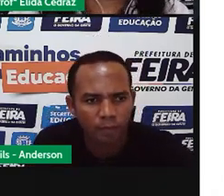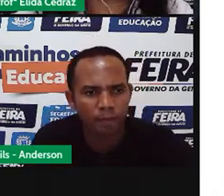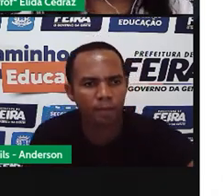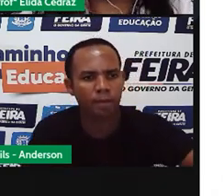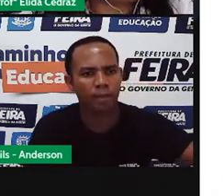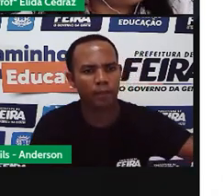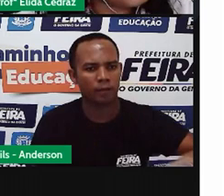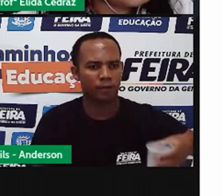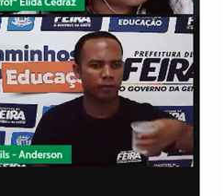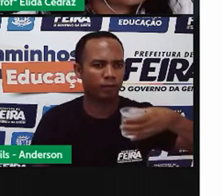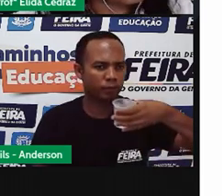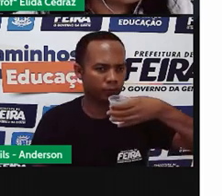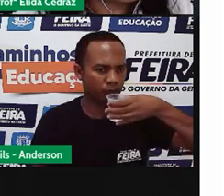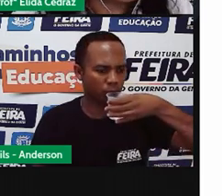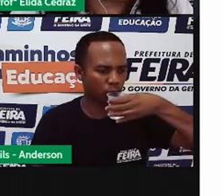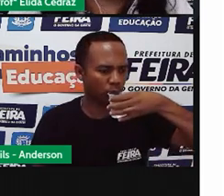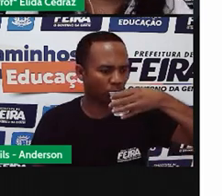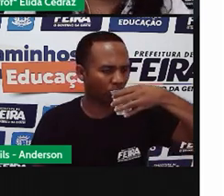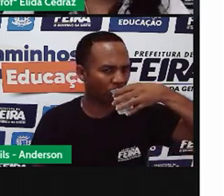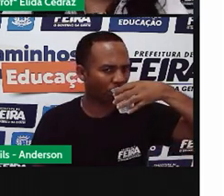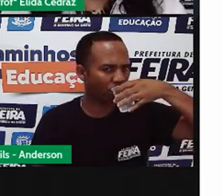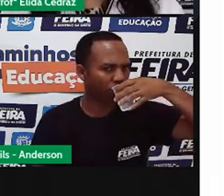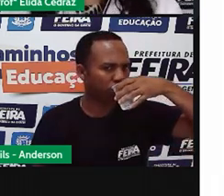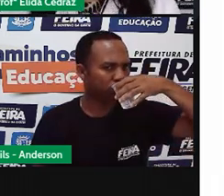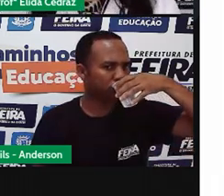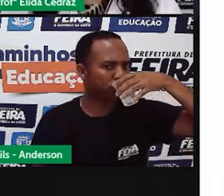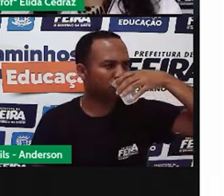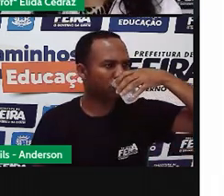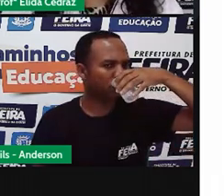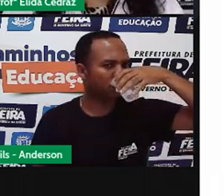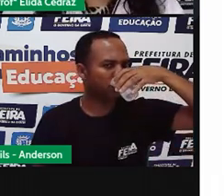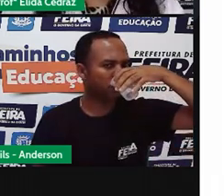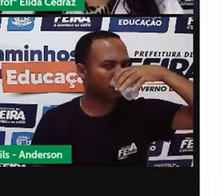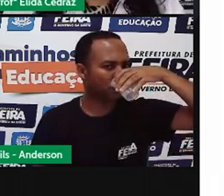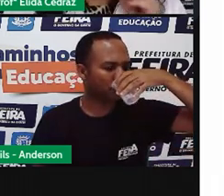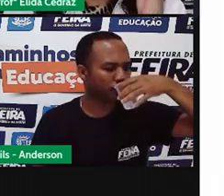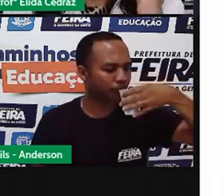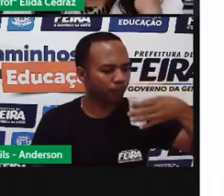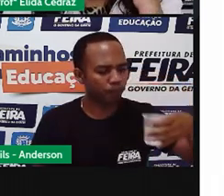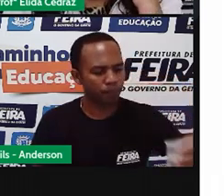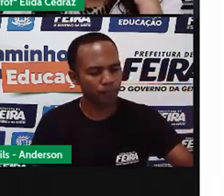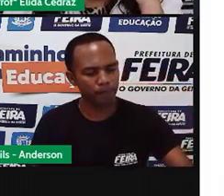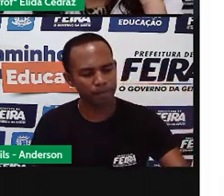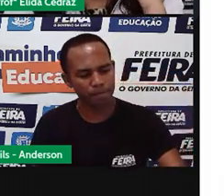encher com 1 litro. Vamos ver?